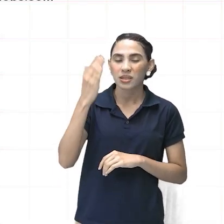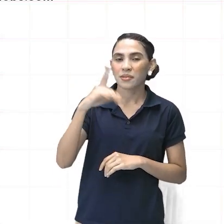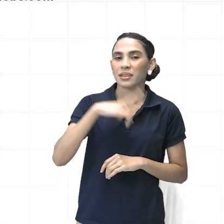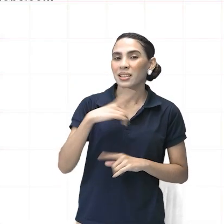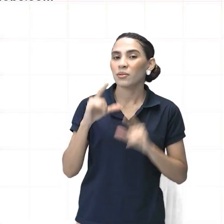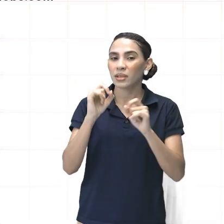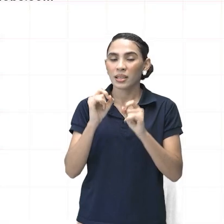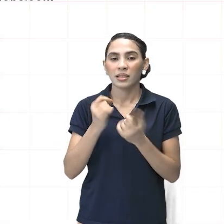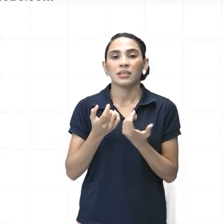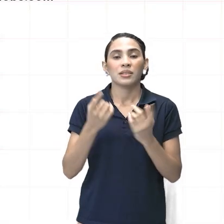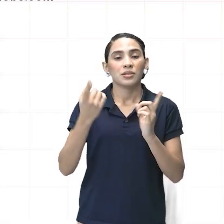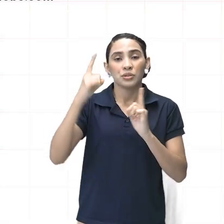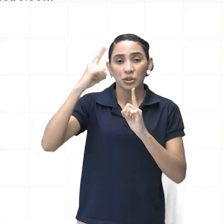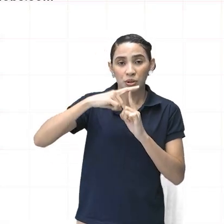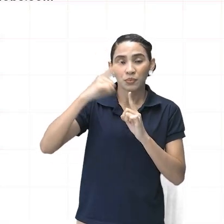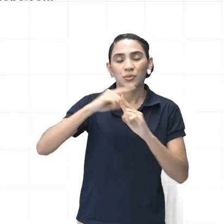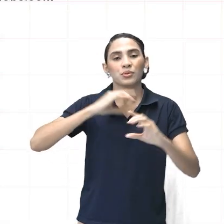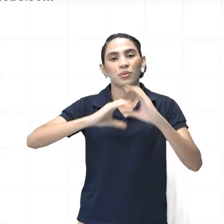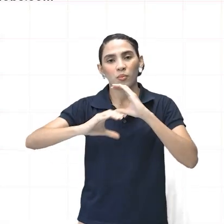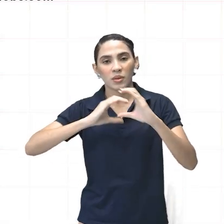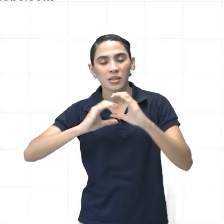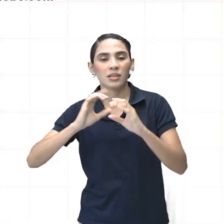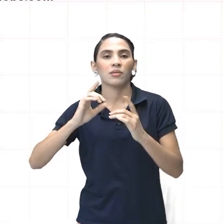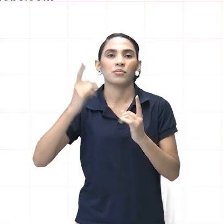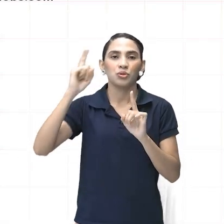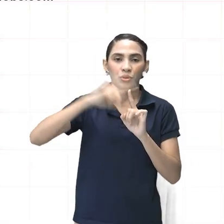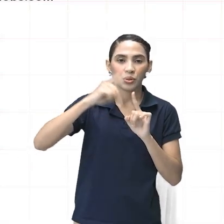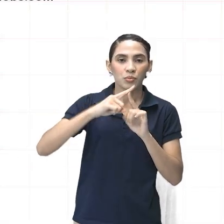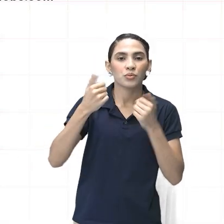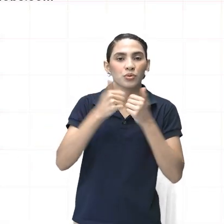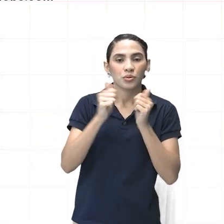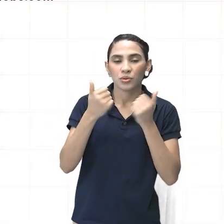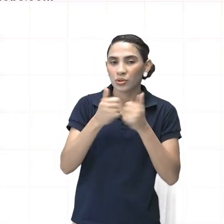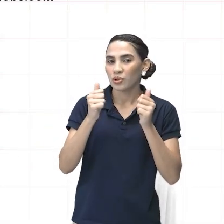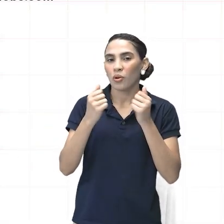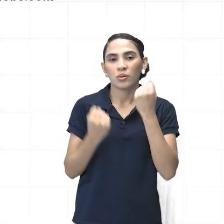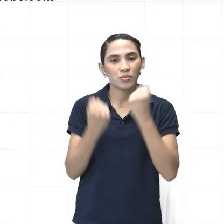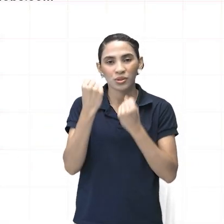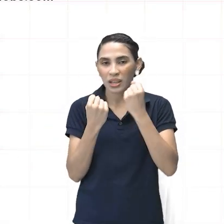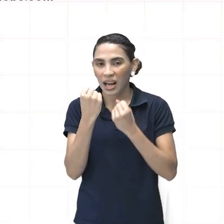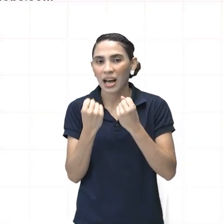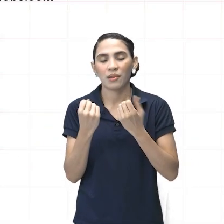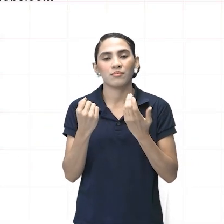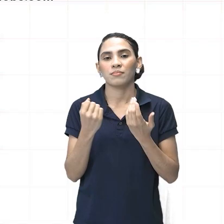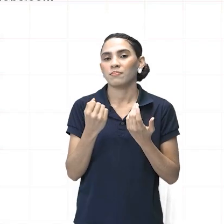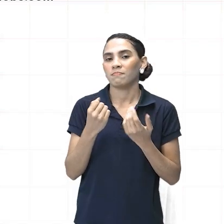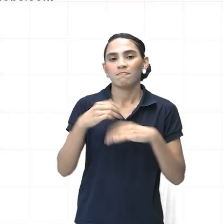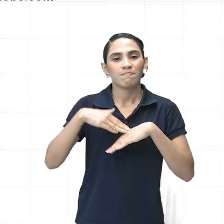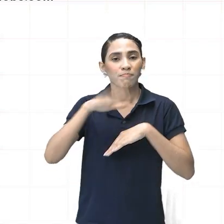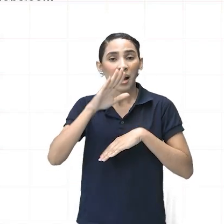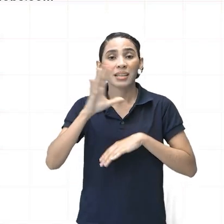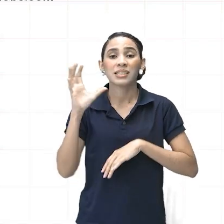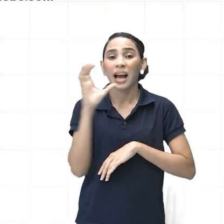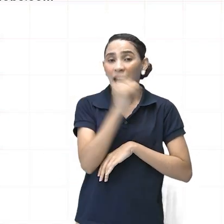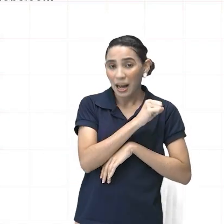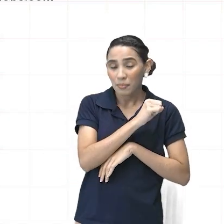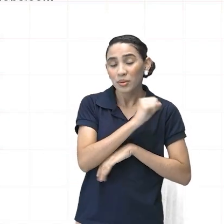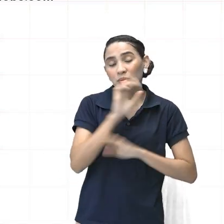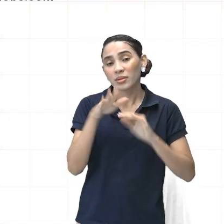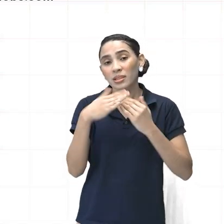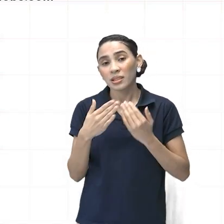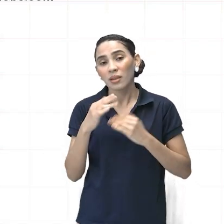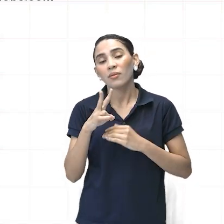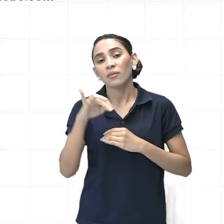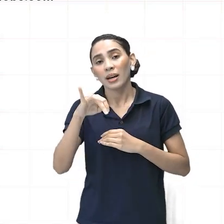ter meios de comunicação, meios de transporte e, hoje em dia, de uma forma bem mais rápida, né?